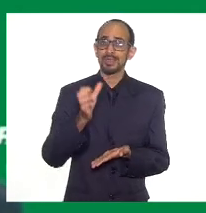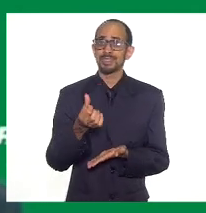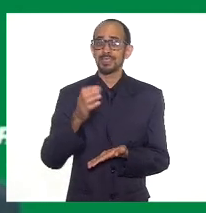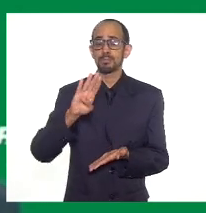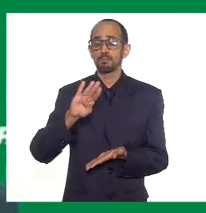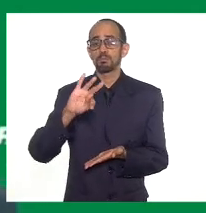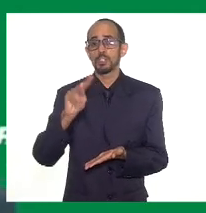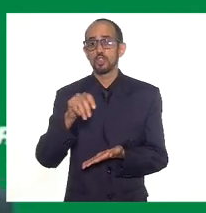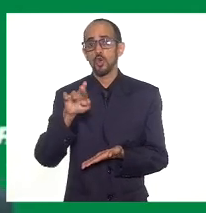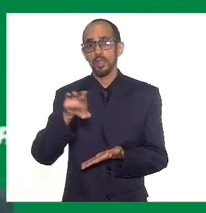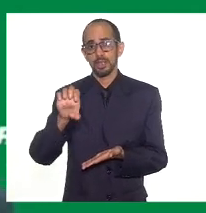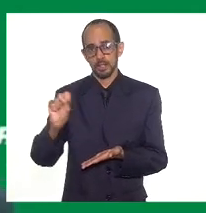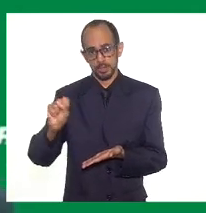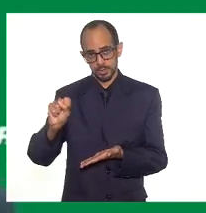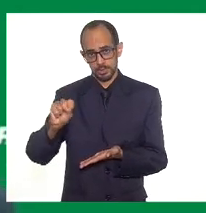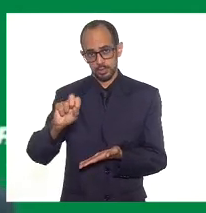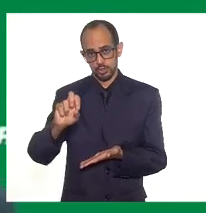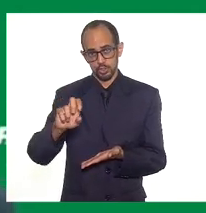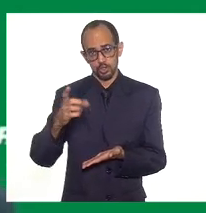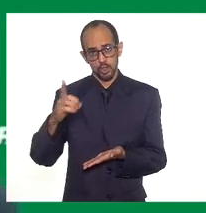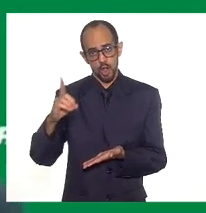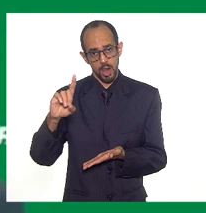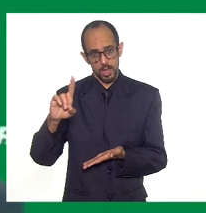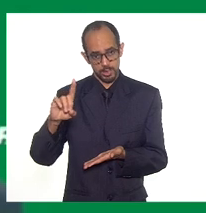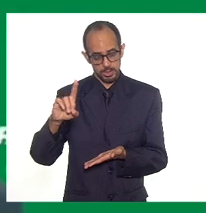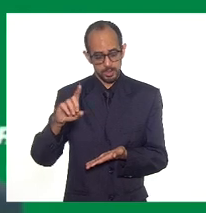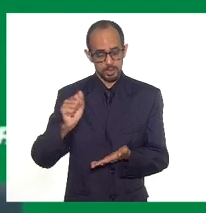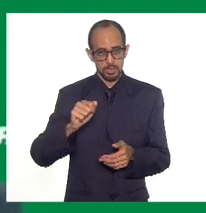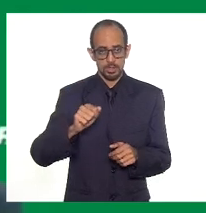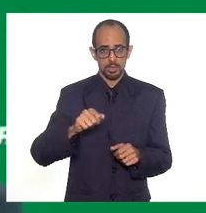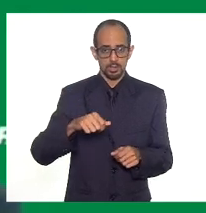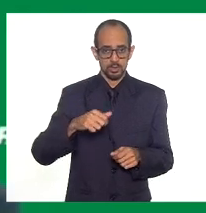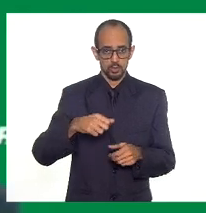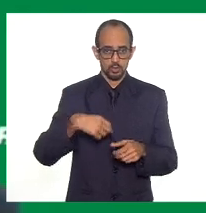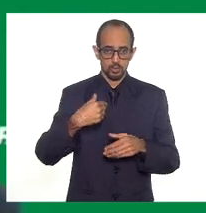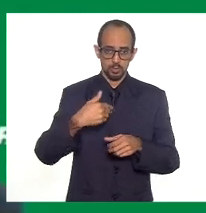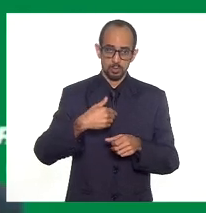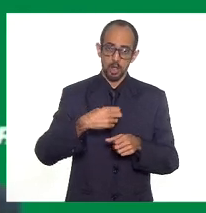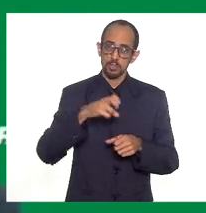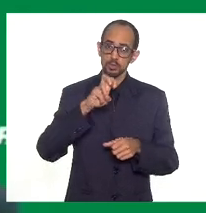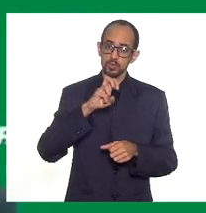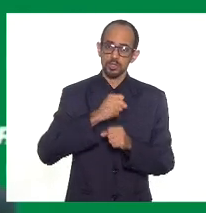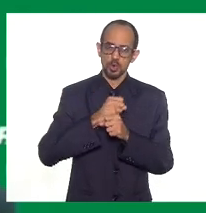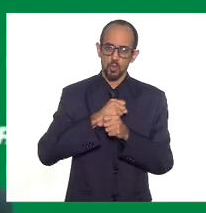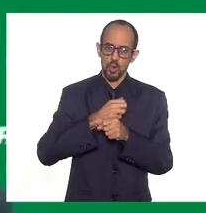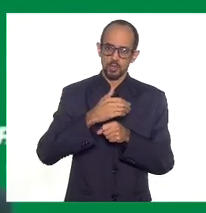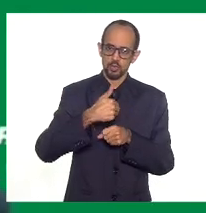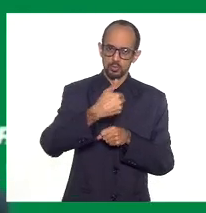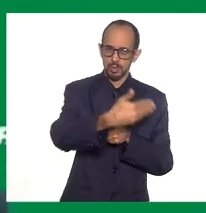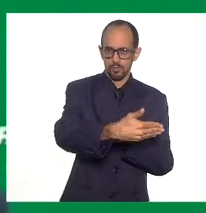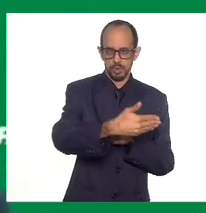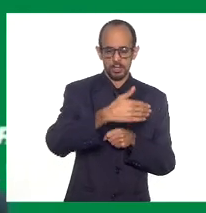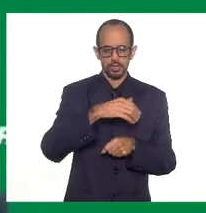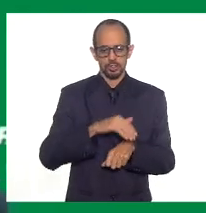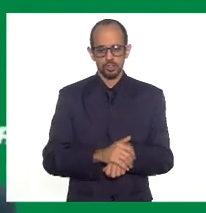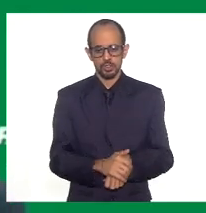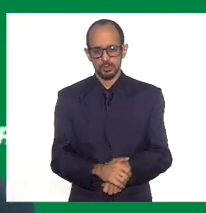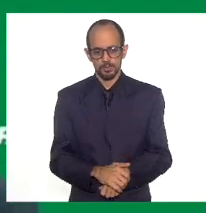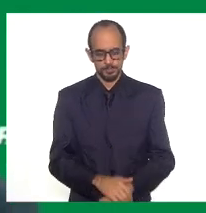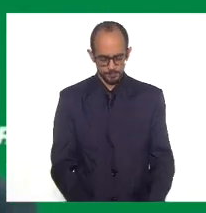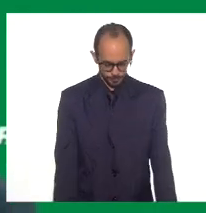US$ 46 bilhões no segmento de exploração e produção nos próximos anos, nos próximos 5 anos, né, no plano